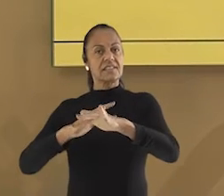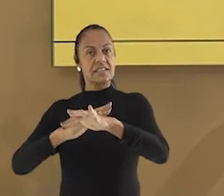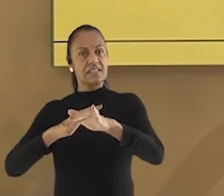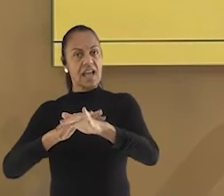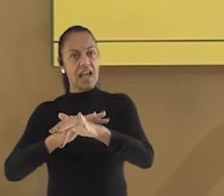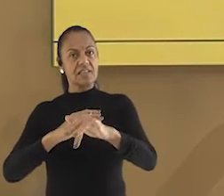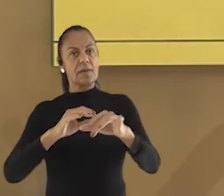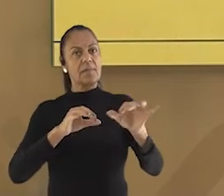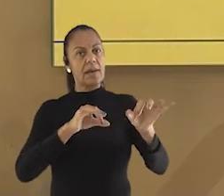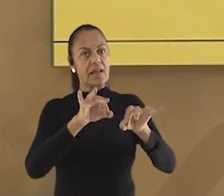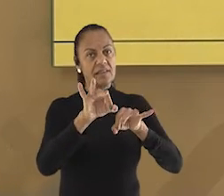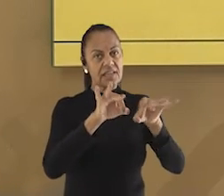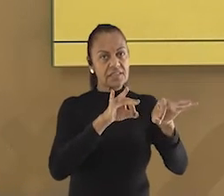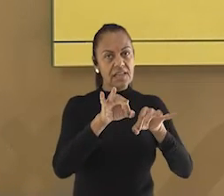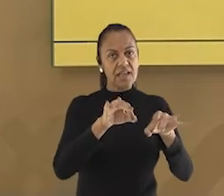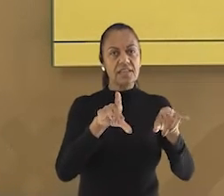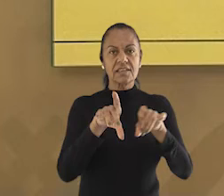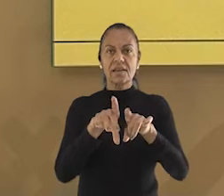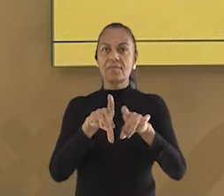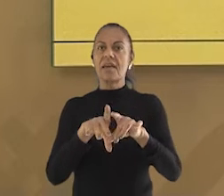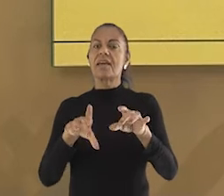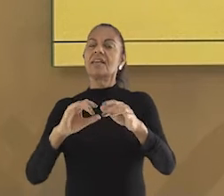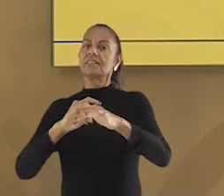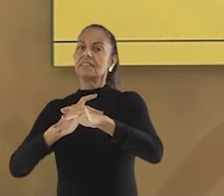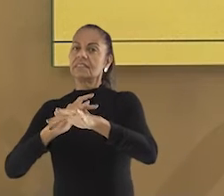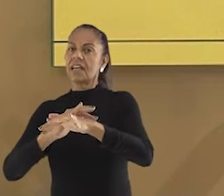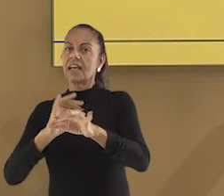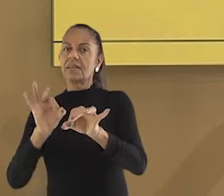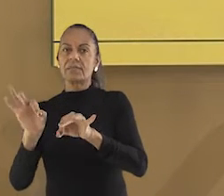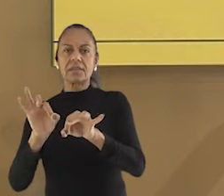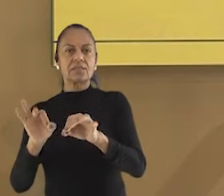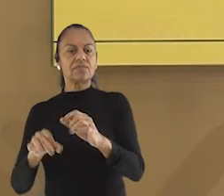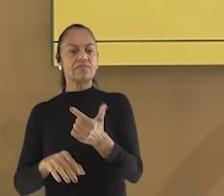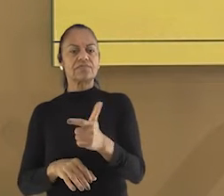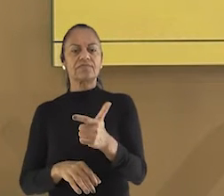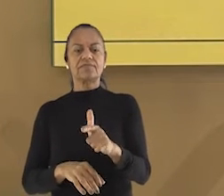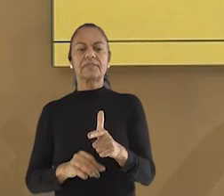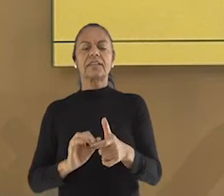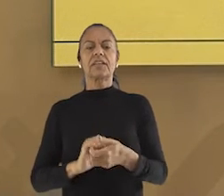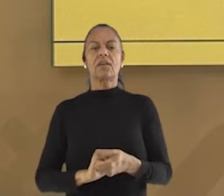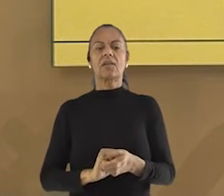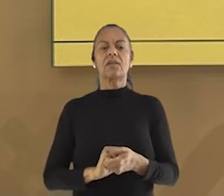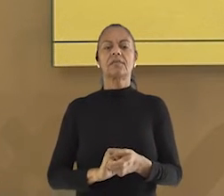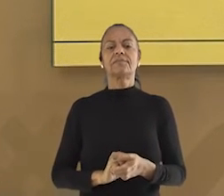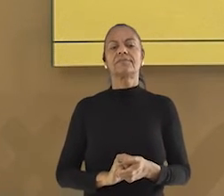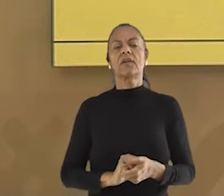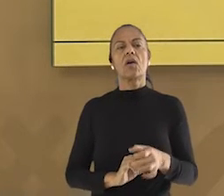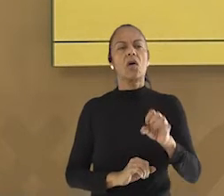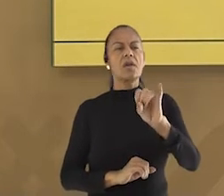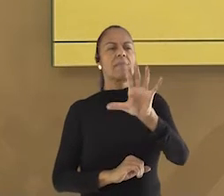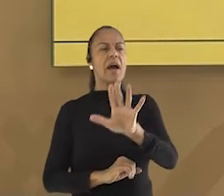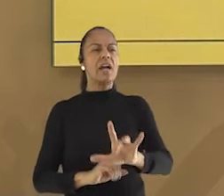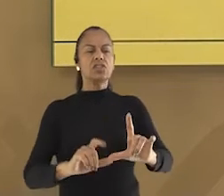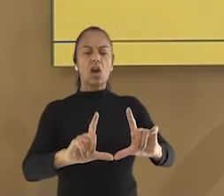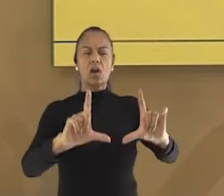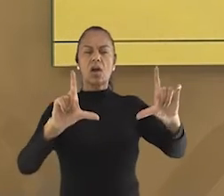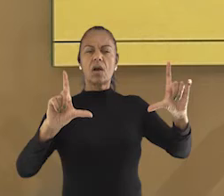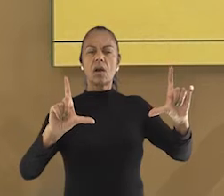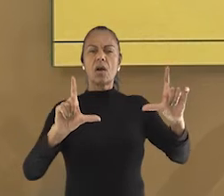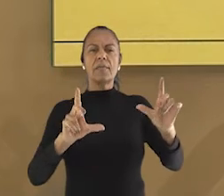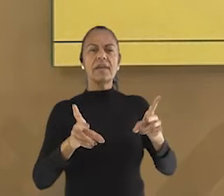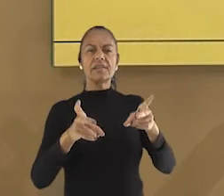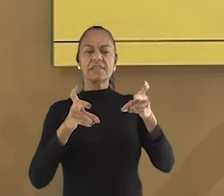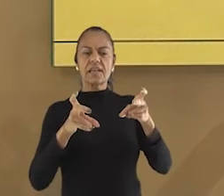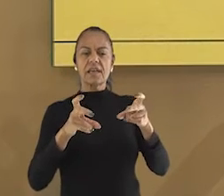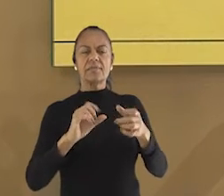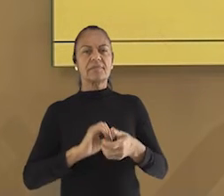agora. Enquanto observa, tente dizer se elas são de cidades planejadas ou espontâneas. Olha a imagem que temos